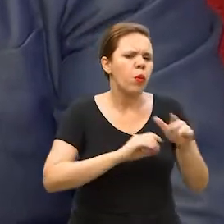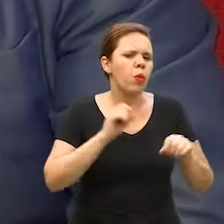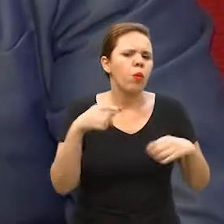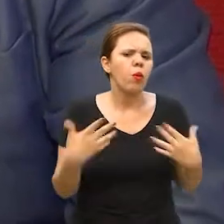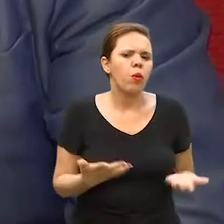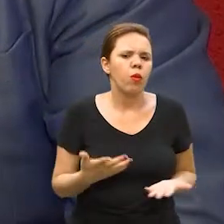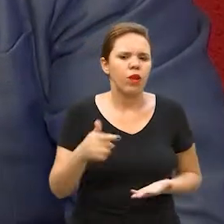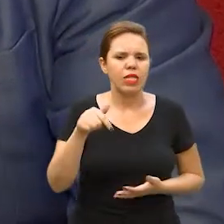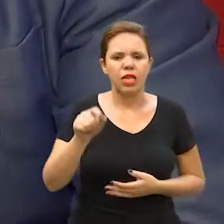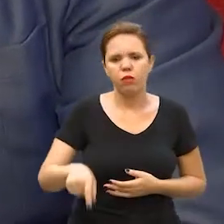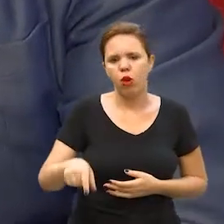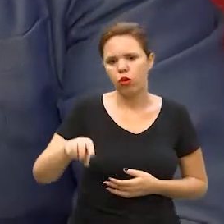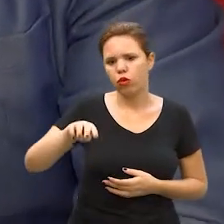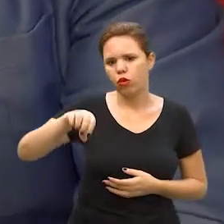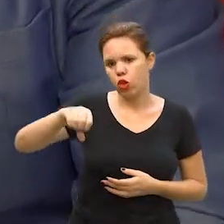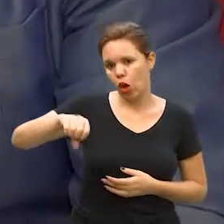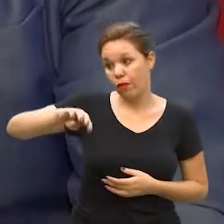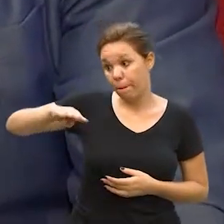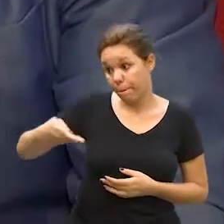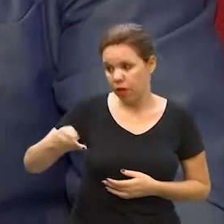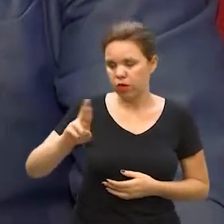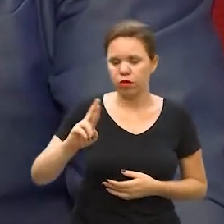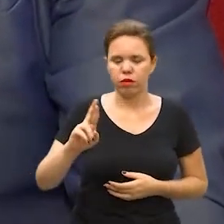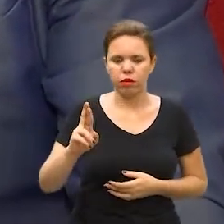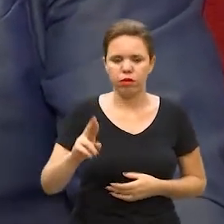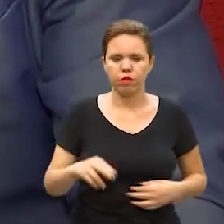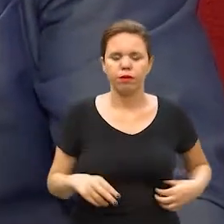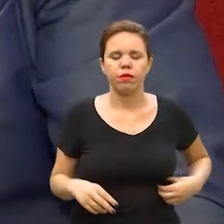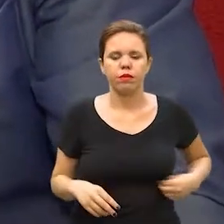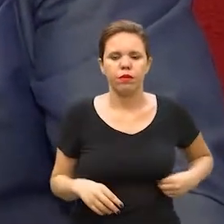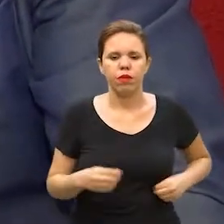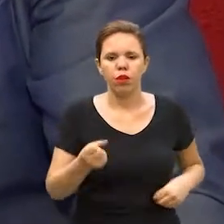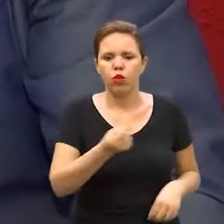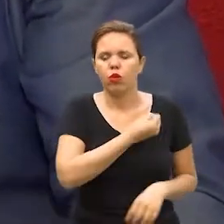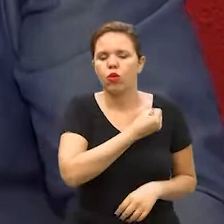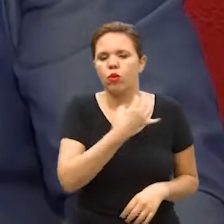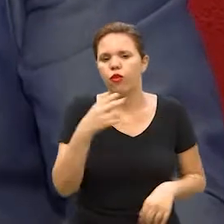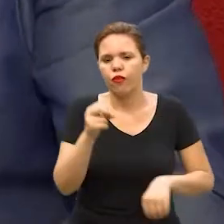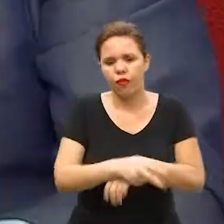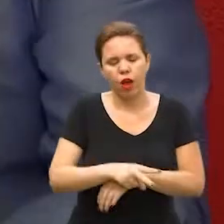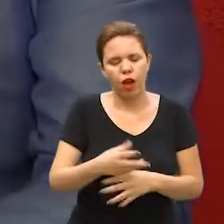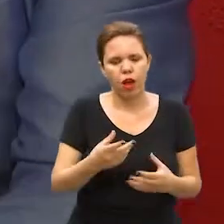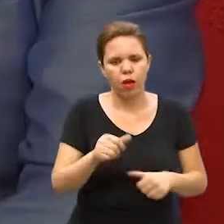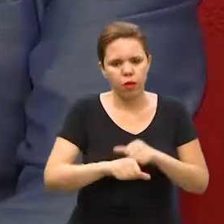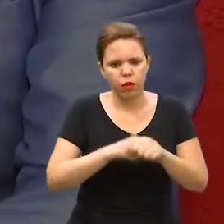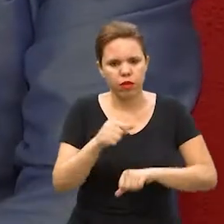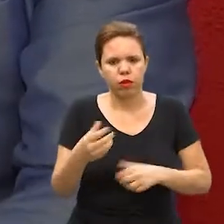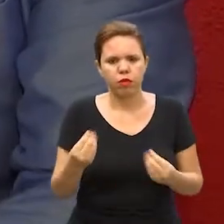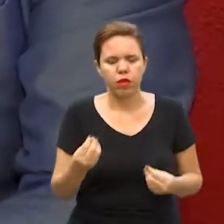ordem de 7,9 bilhões de reais, tá certo? Número de empregos, acho que me impacta muito mais.